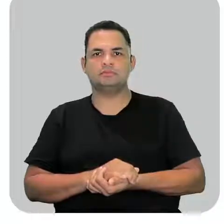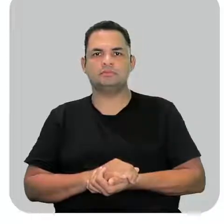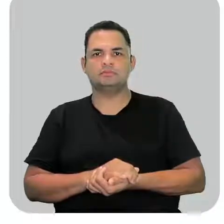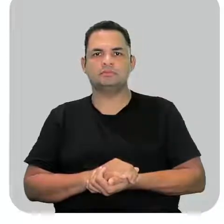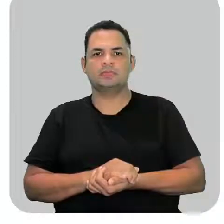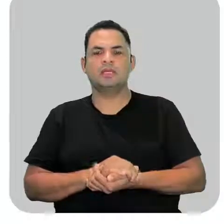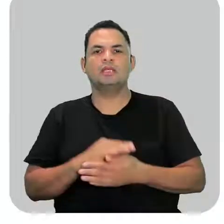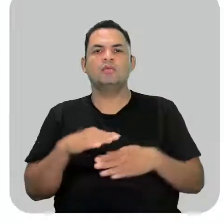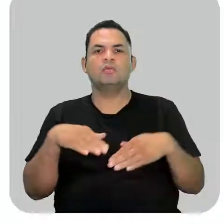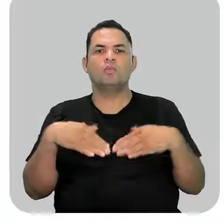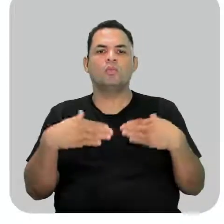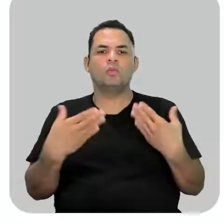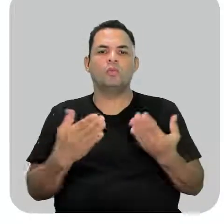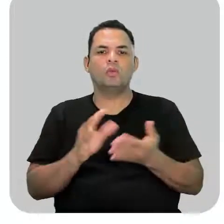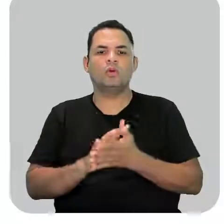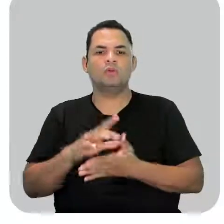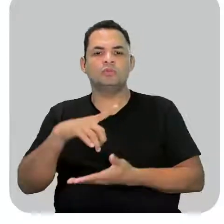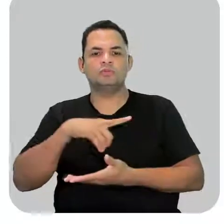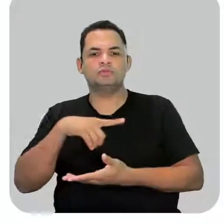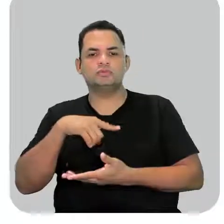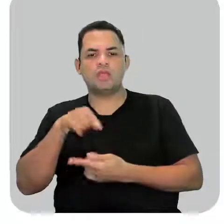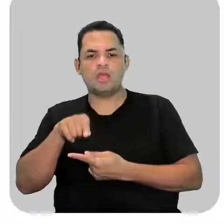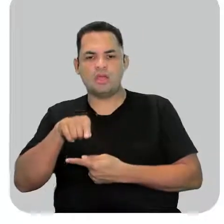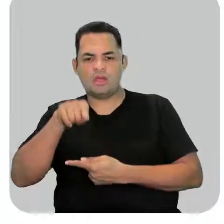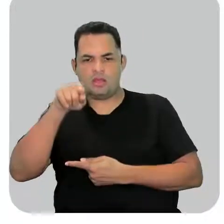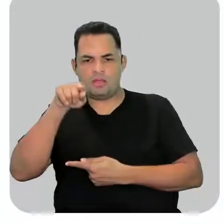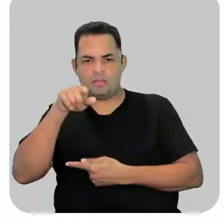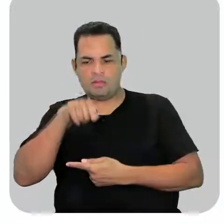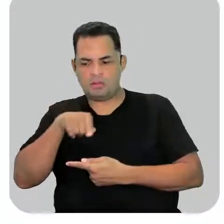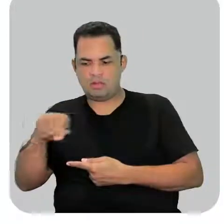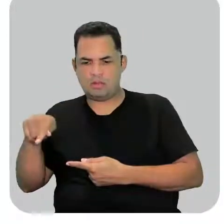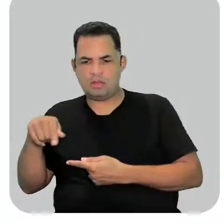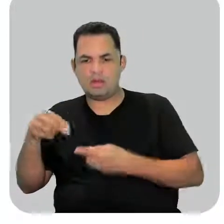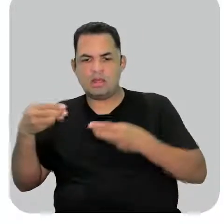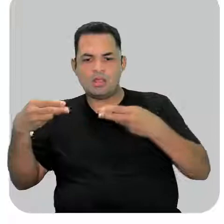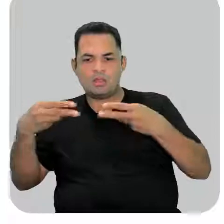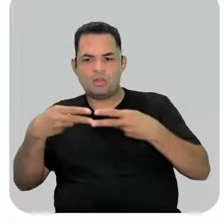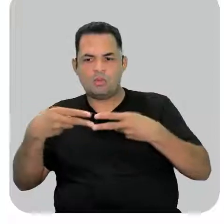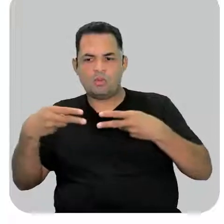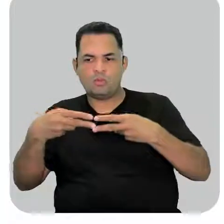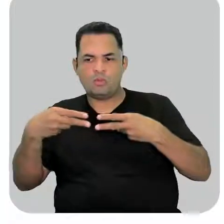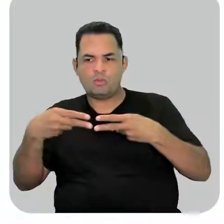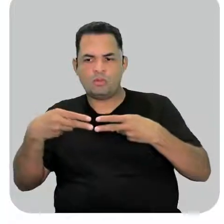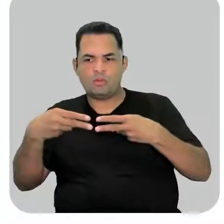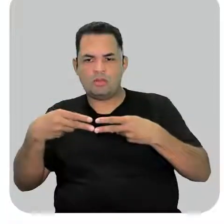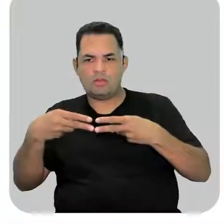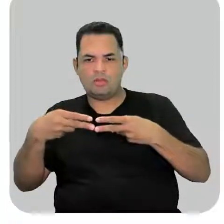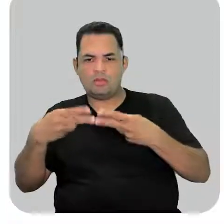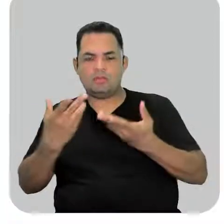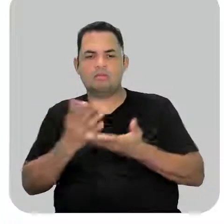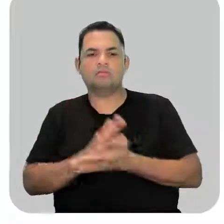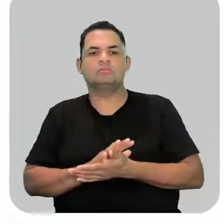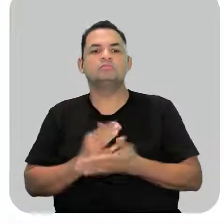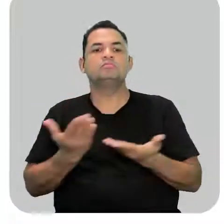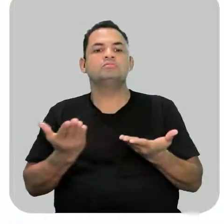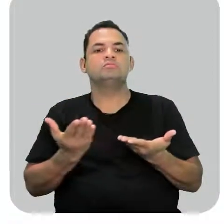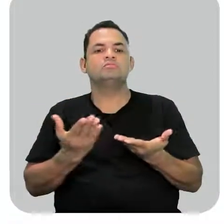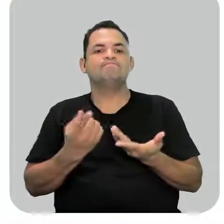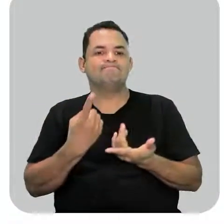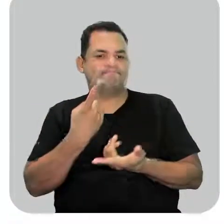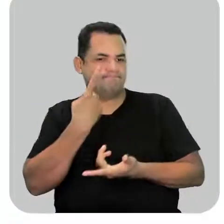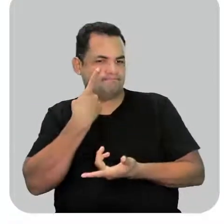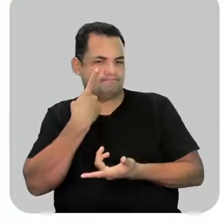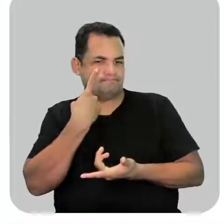E quando tiver ramificação e tiver ligação dupla? Primeiro passo, eu sempre tenho que estar